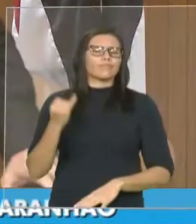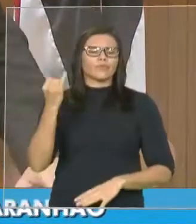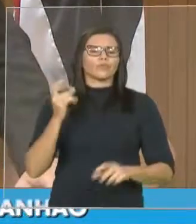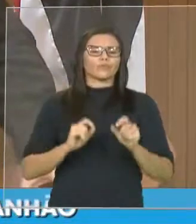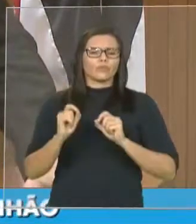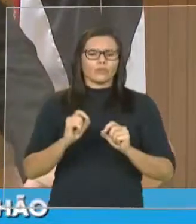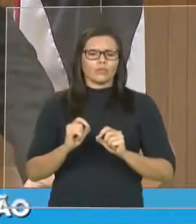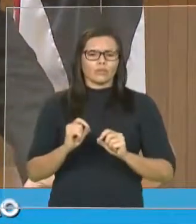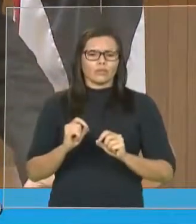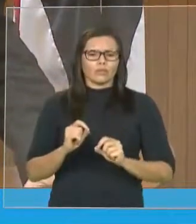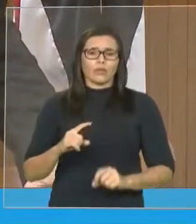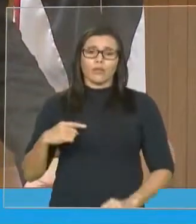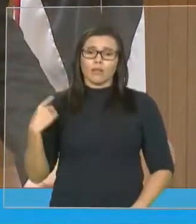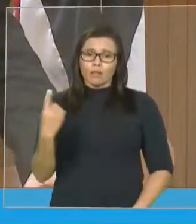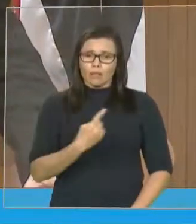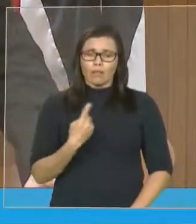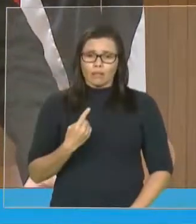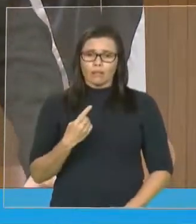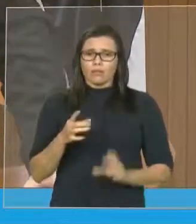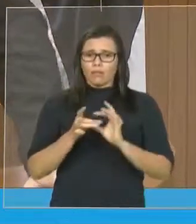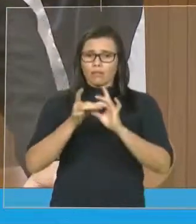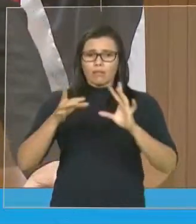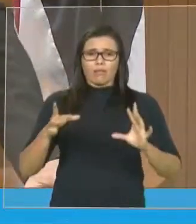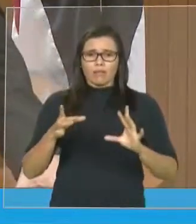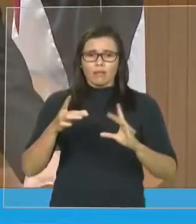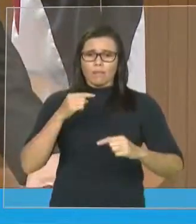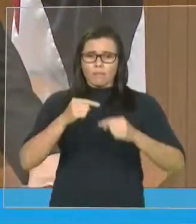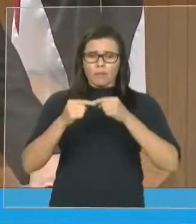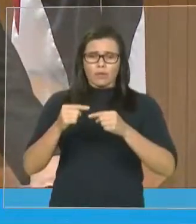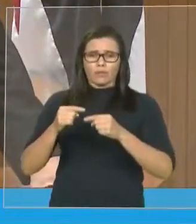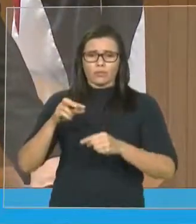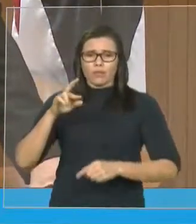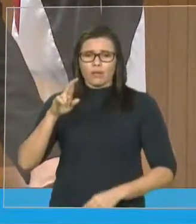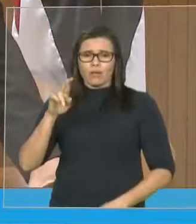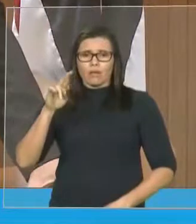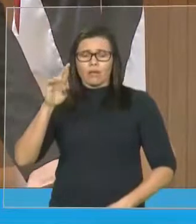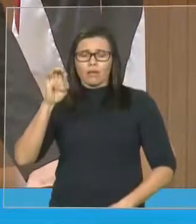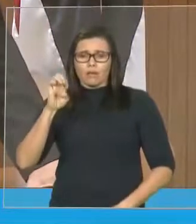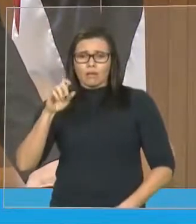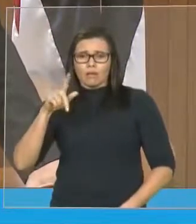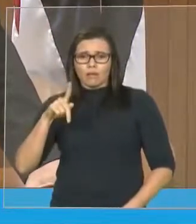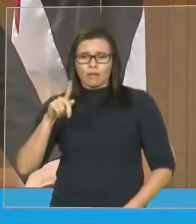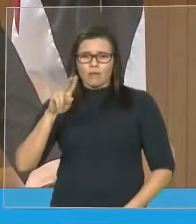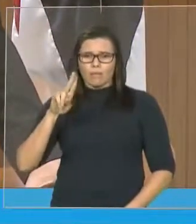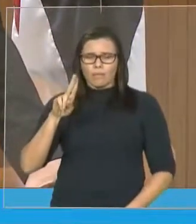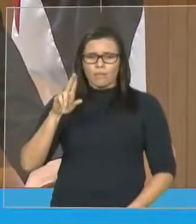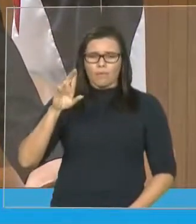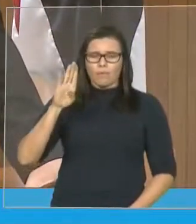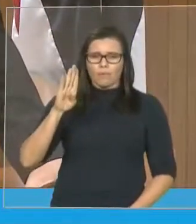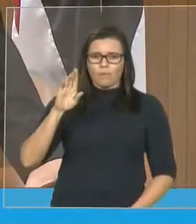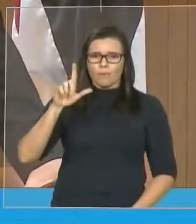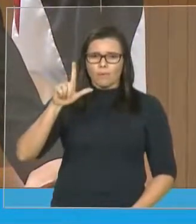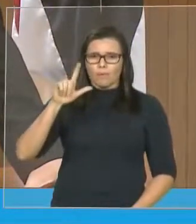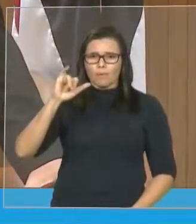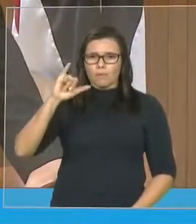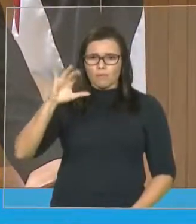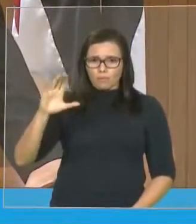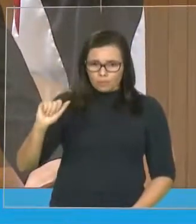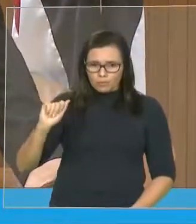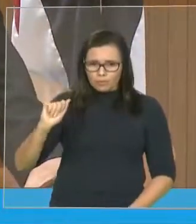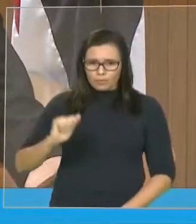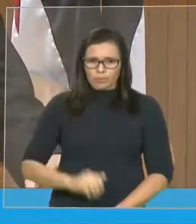uma república, sobre a forma de governo republicana. E quando nós falamos que a forma de governo republicano, nós queremos dizer muito